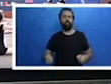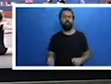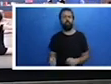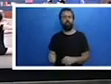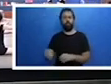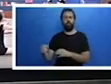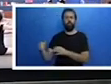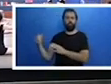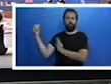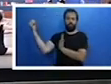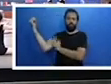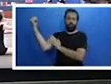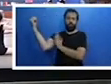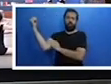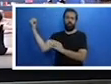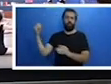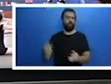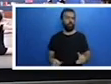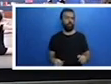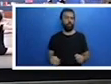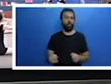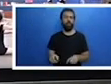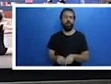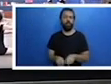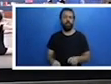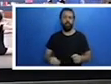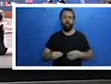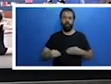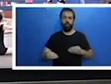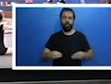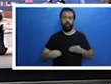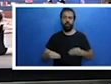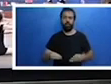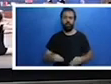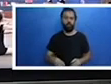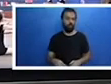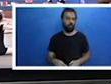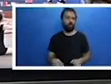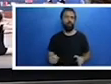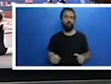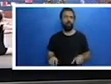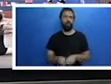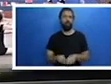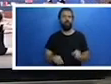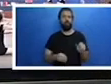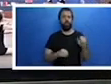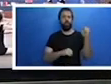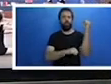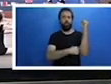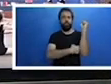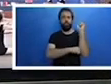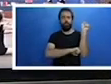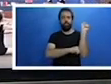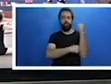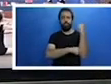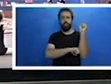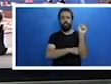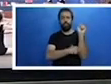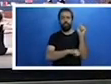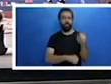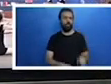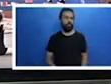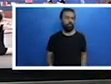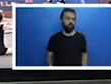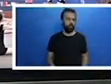flexibilidade, coordenação motora, para fins únicos de aperfeiçoamento, tanto físico quanto mental. Quem aqui de vocês já ouviu falar